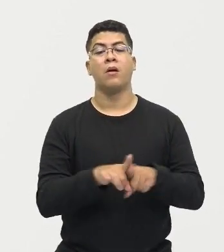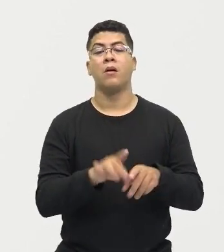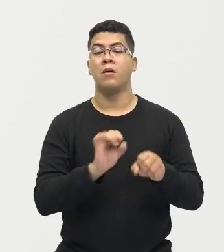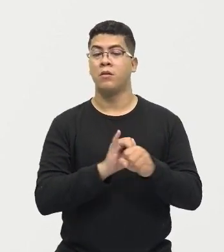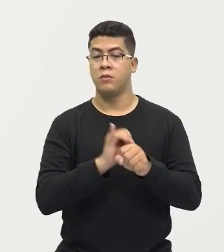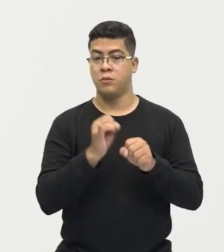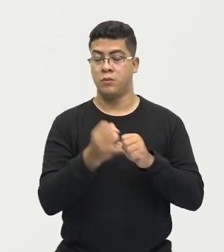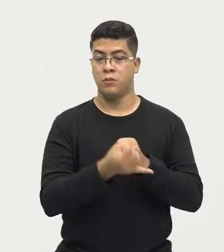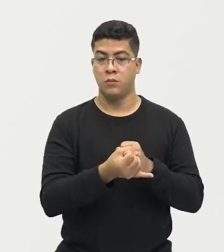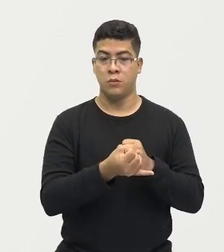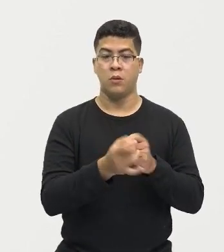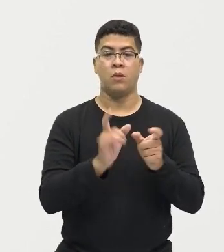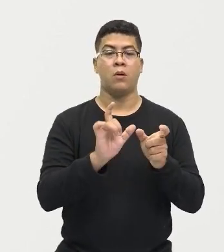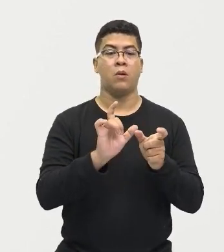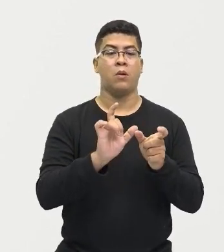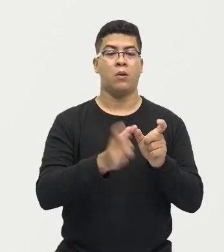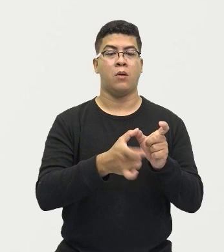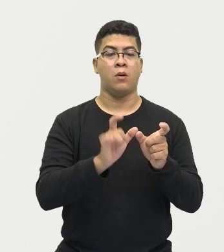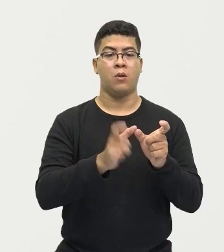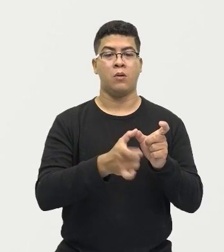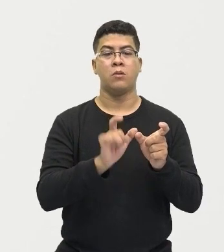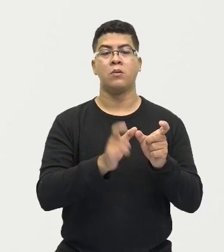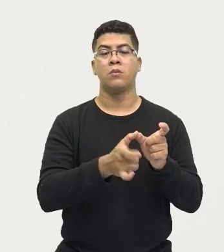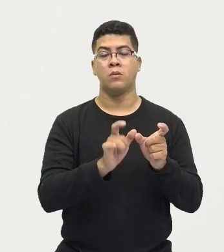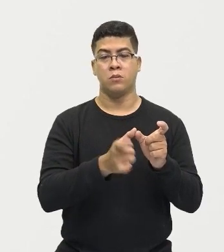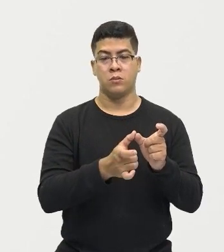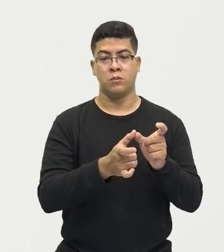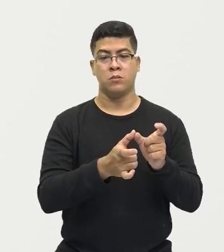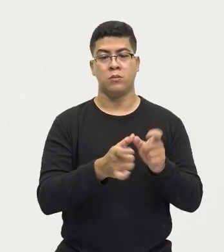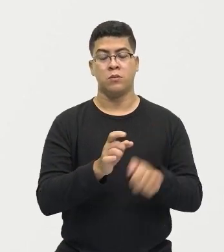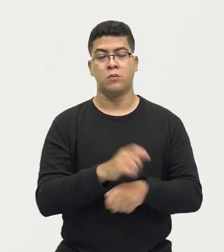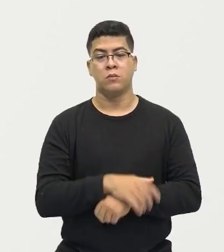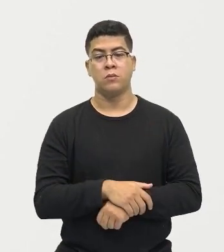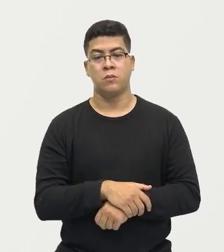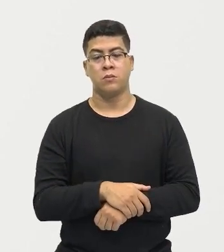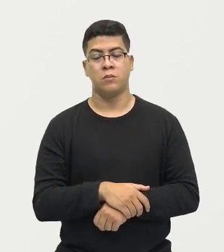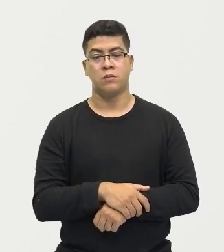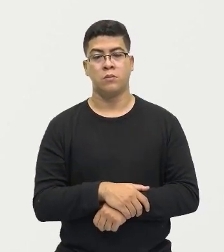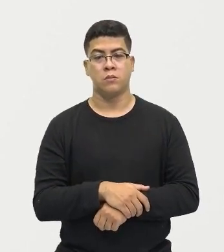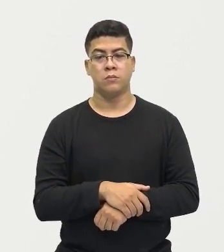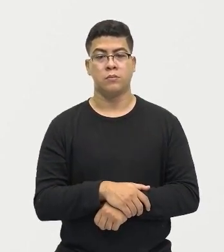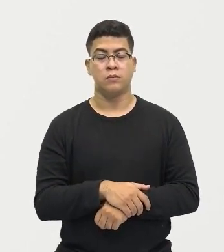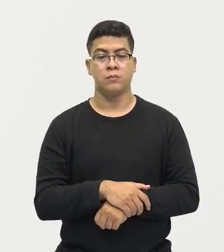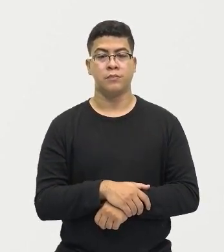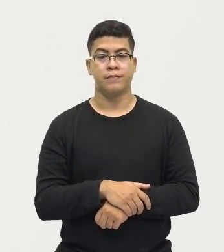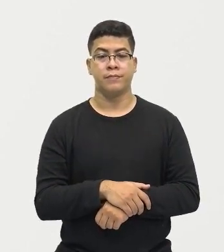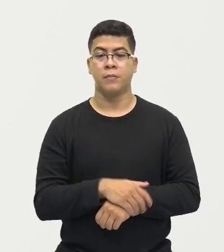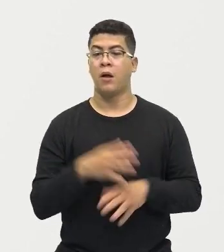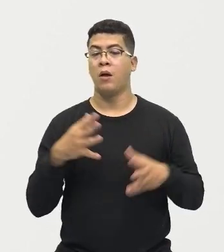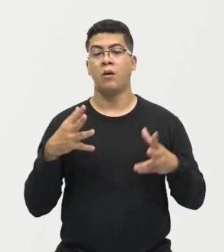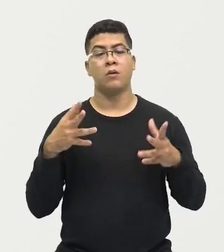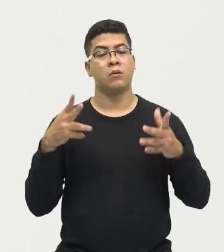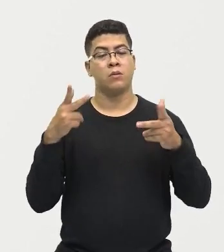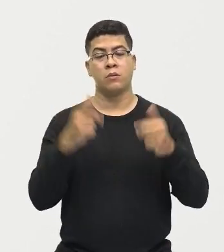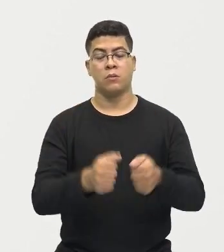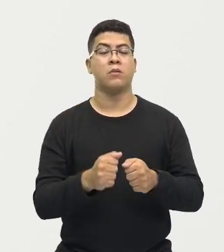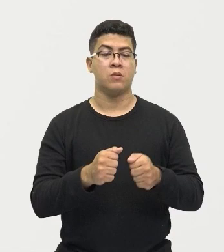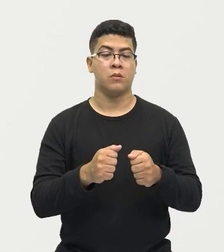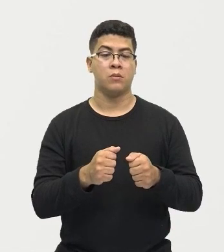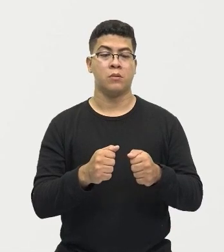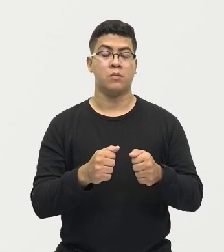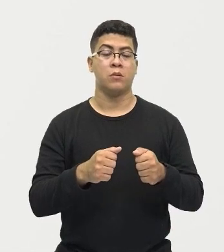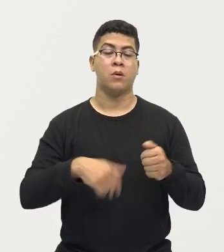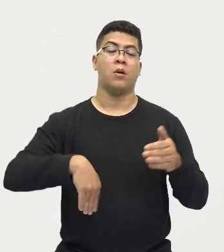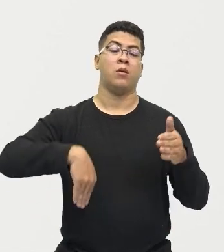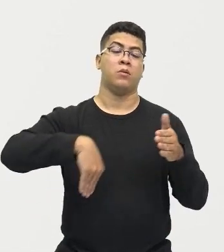ser complemento nominal. Vamos trabalhar na aula de hoje ainda, mais à frente. Olha só, então, todos os jogadores discordaram.